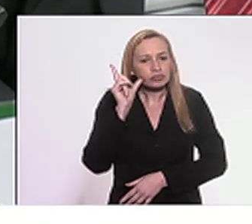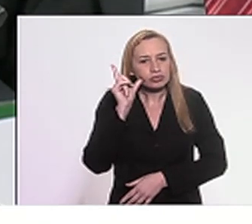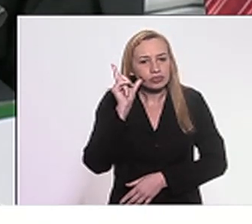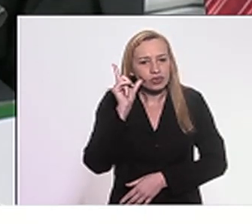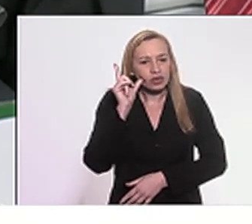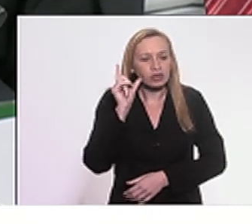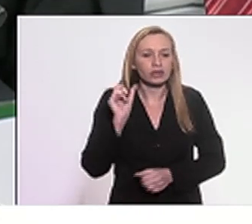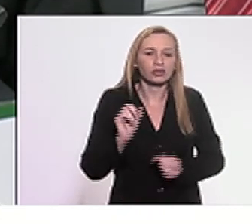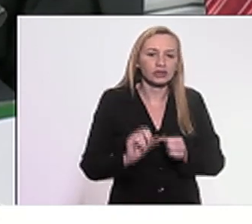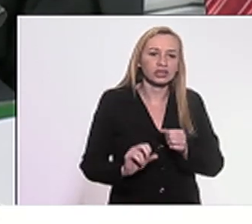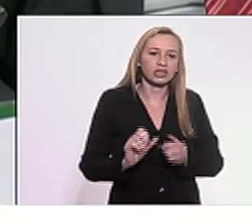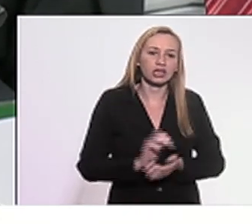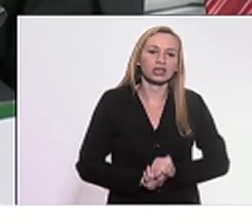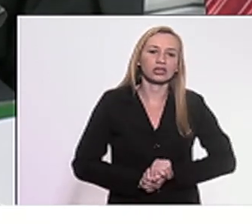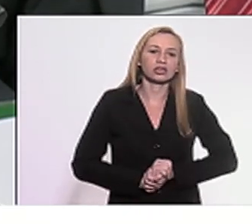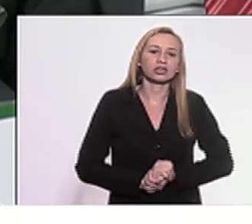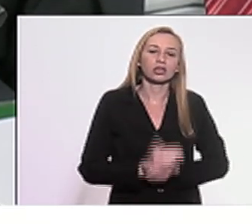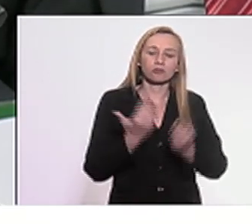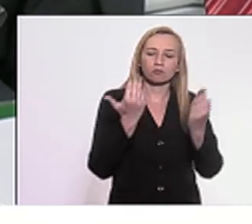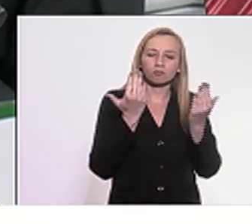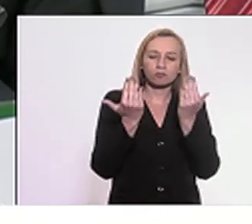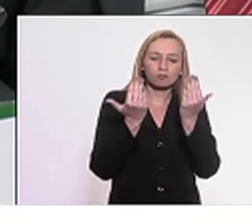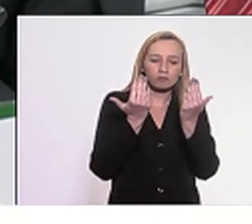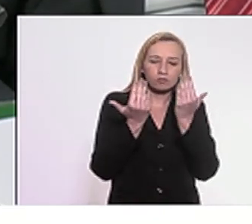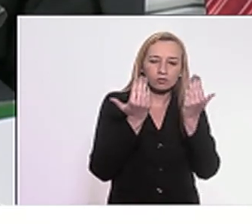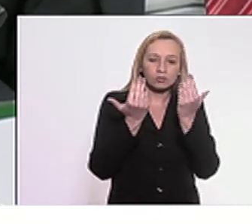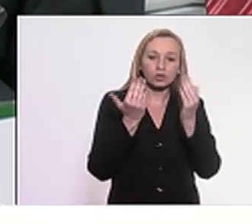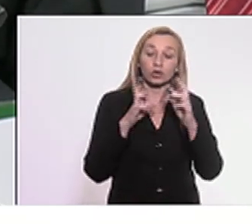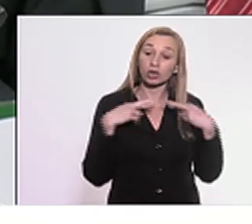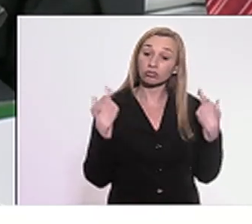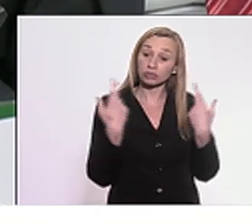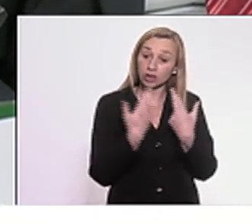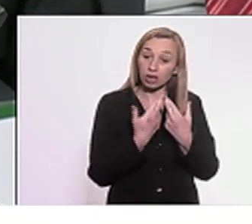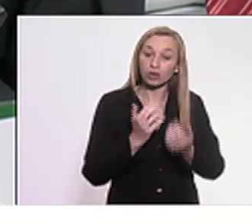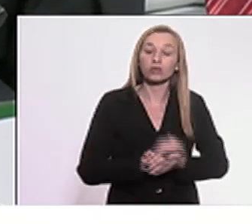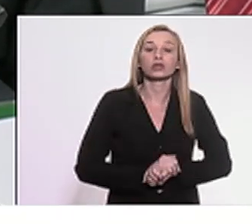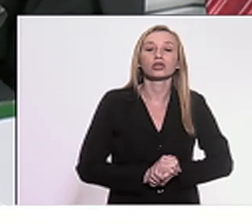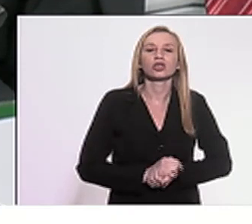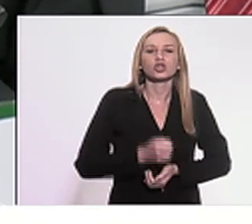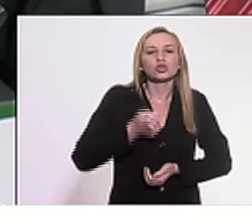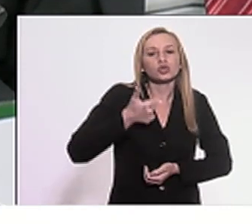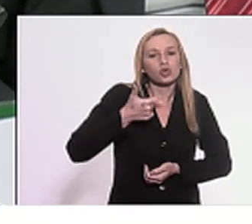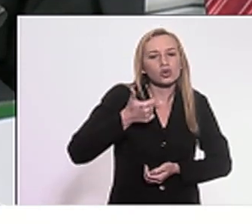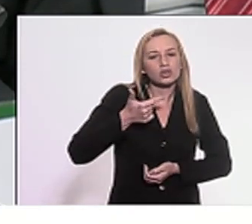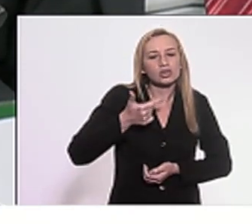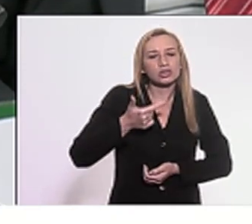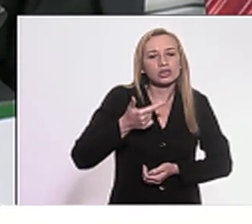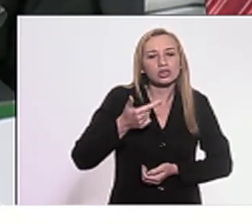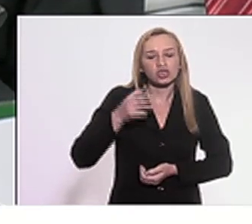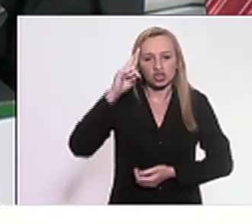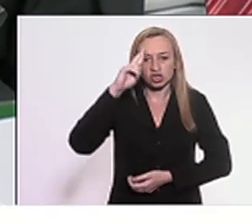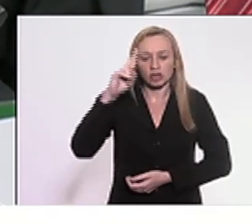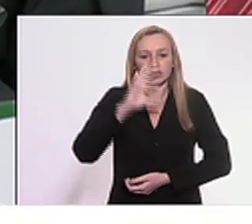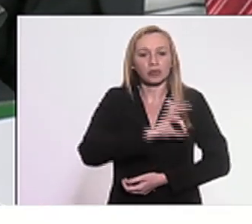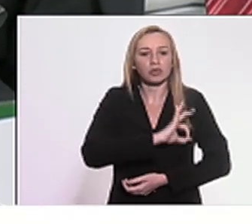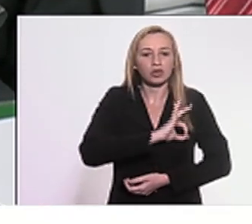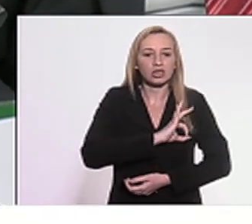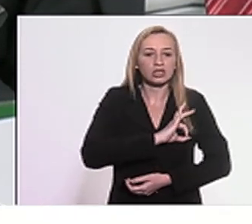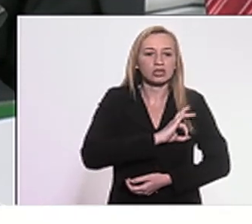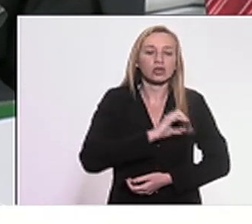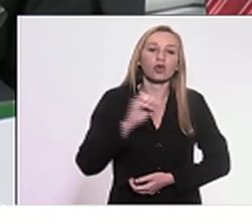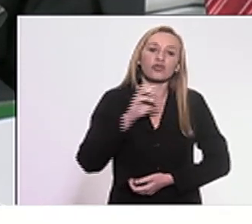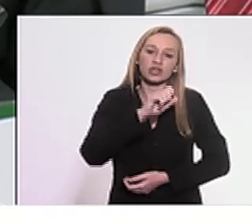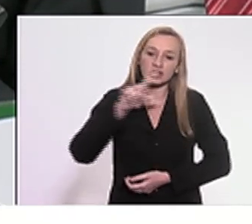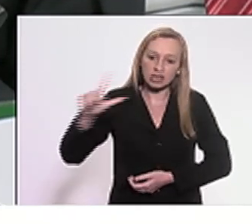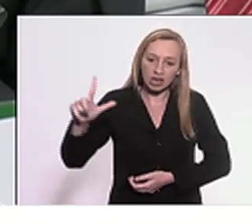realizamos, por meio do nosso setor de psicologia, um seminário, né, com todos os comandantes, né, e oficiais e